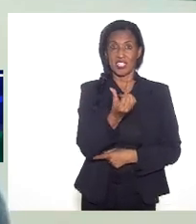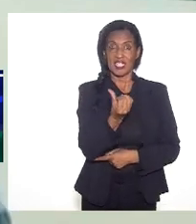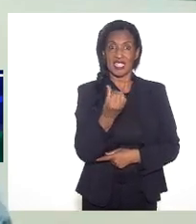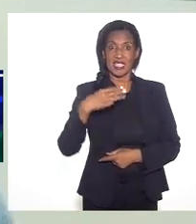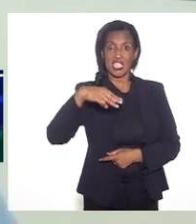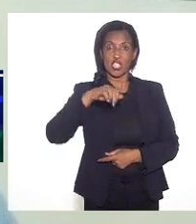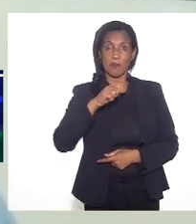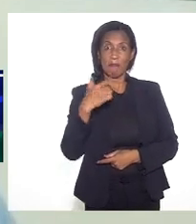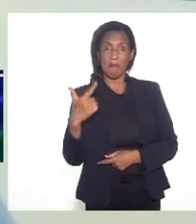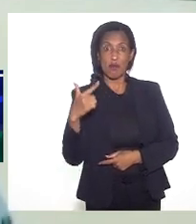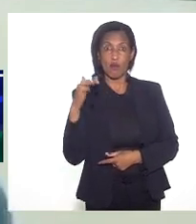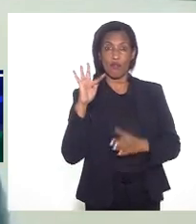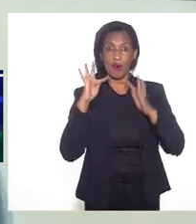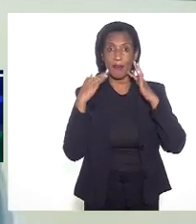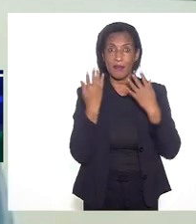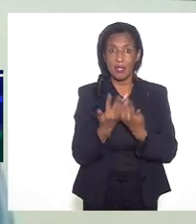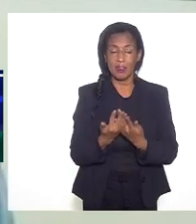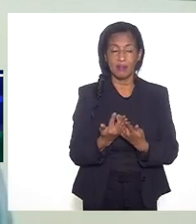não paramos aí.